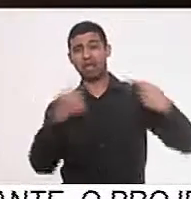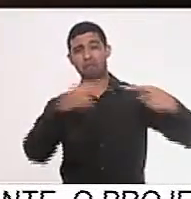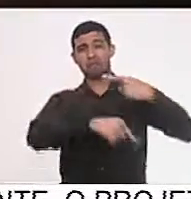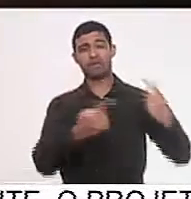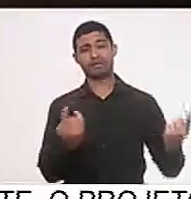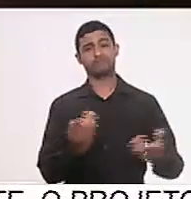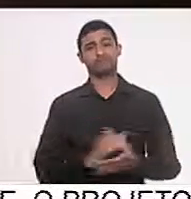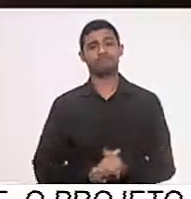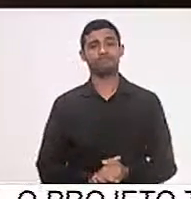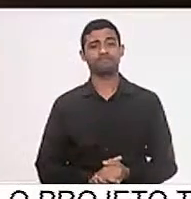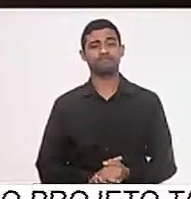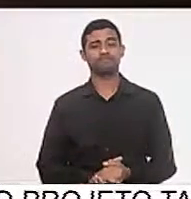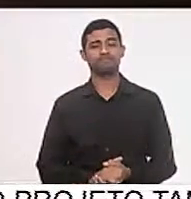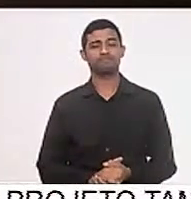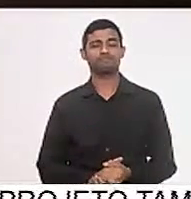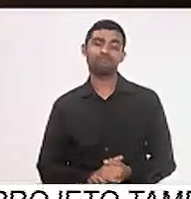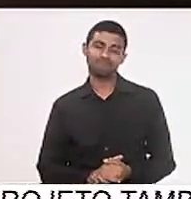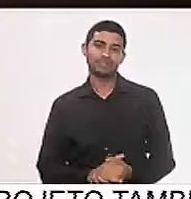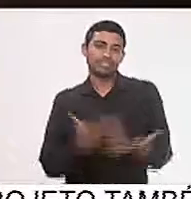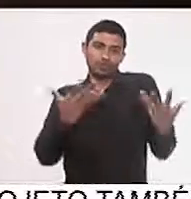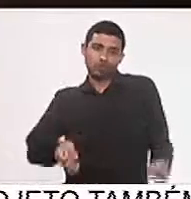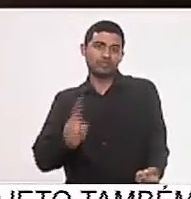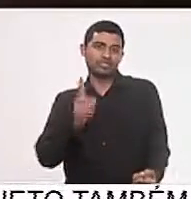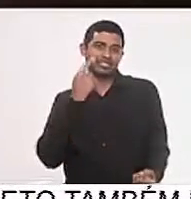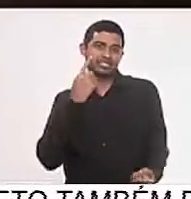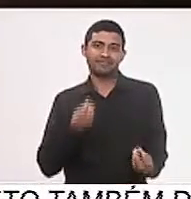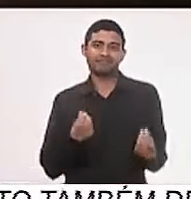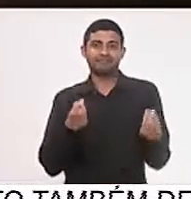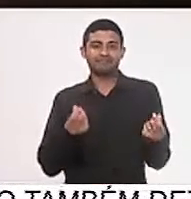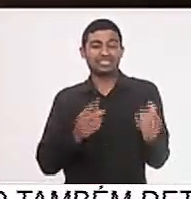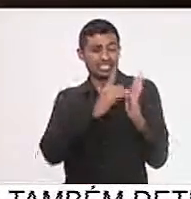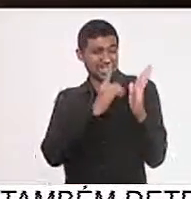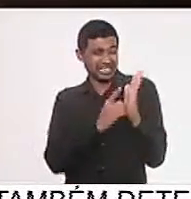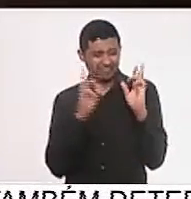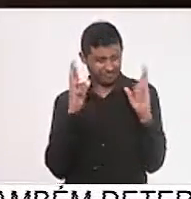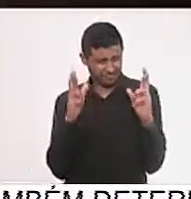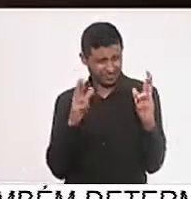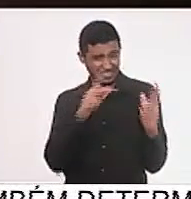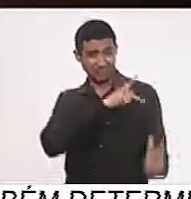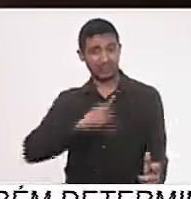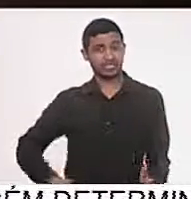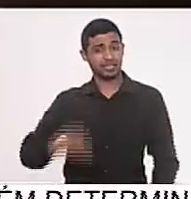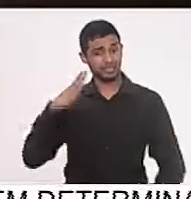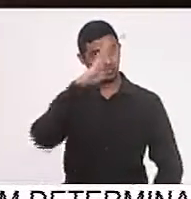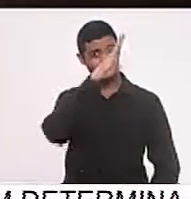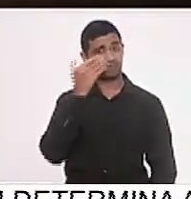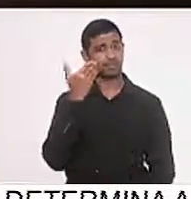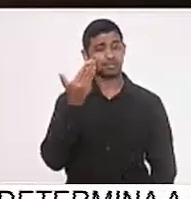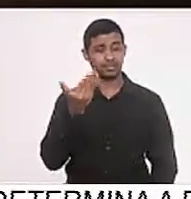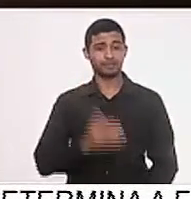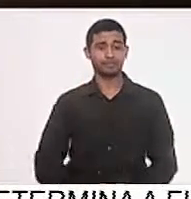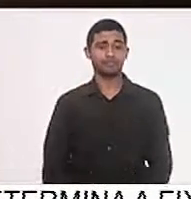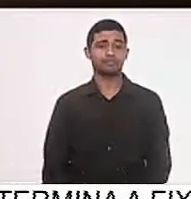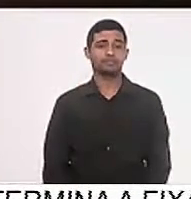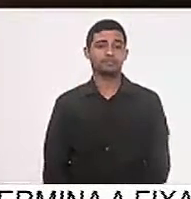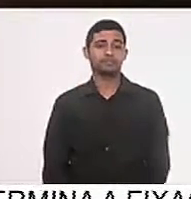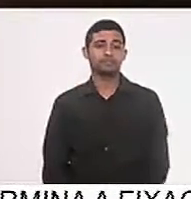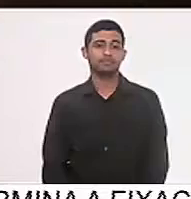infelizmente, rejeitaram o tão esperado decreto do presidente da República que